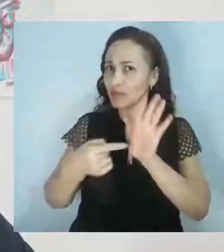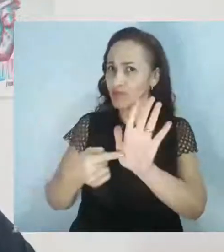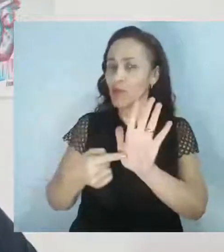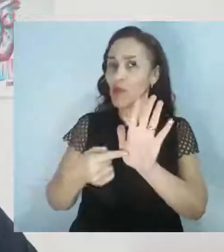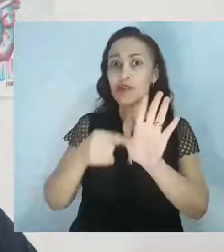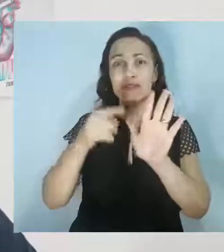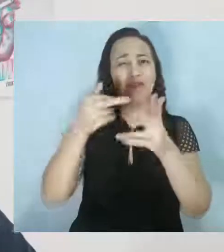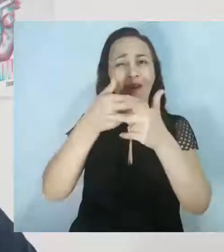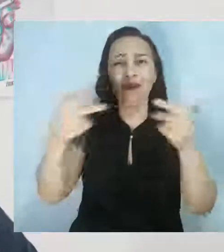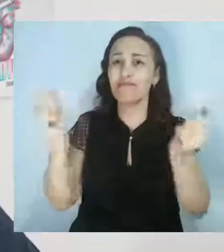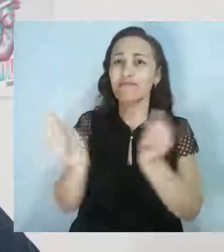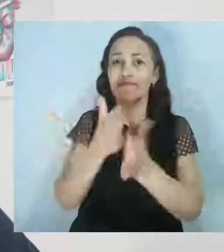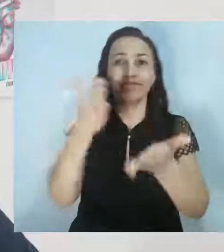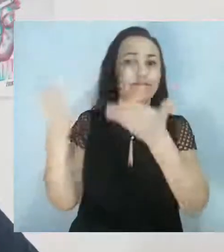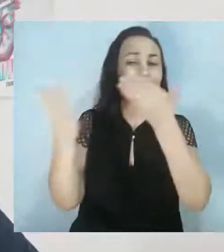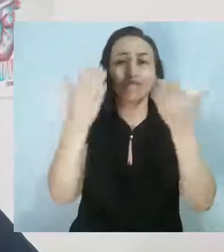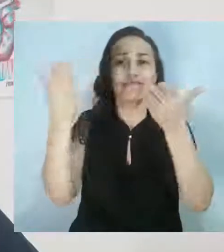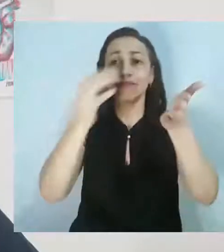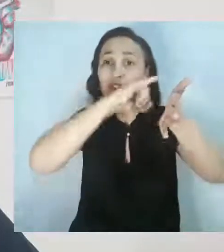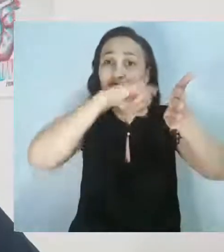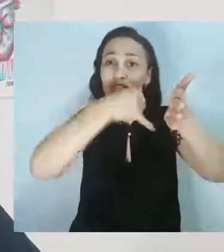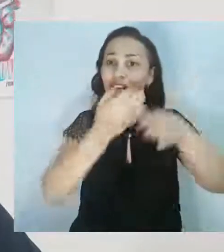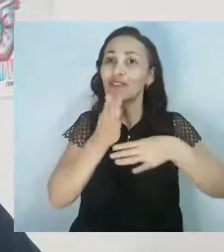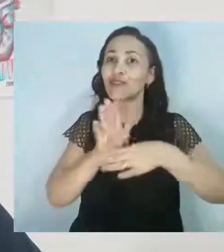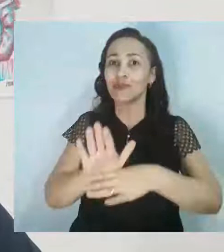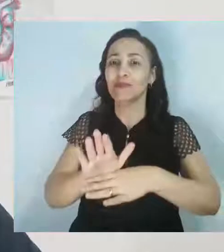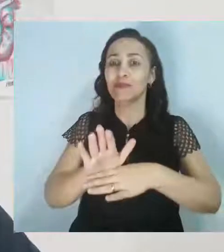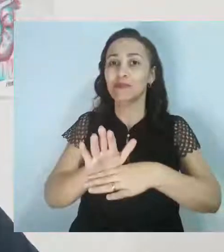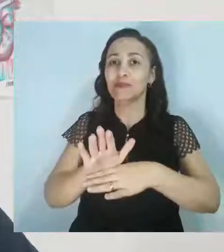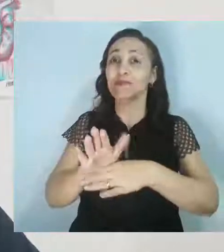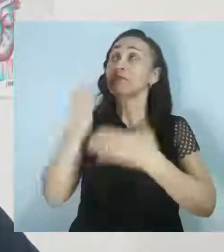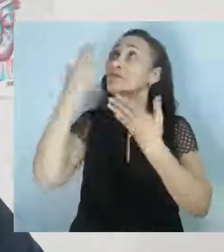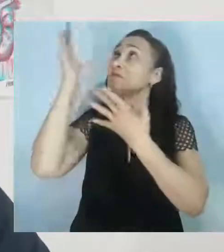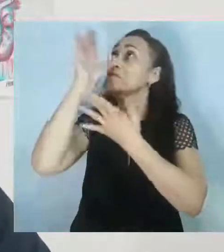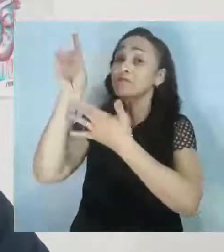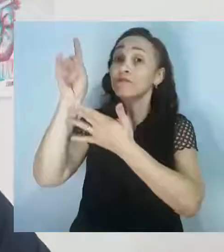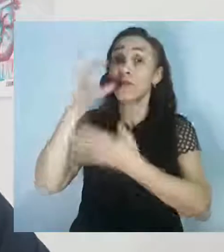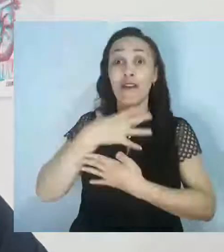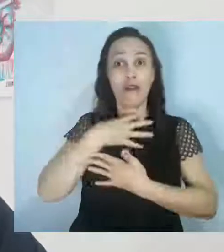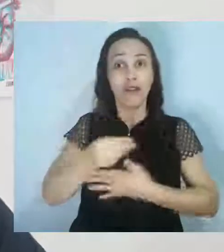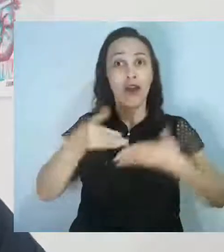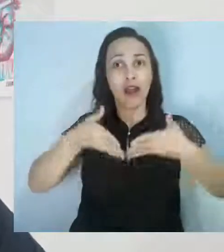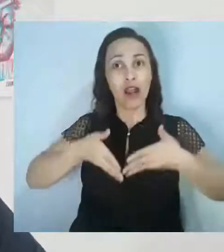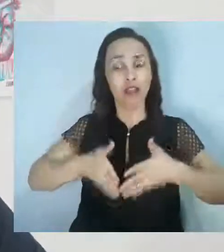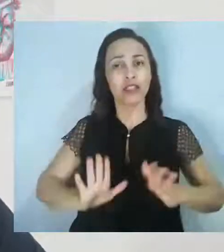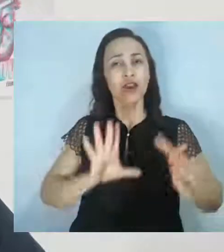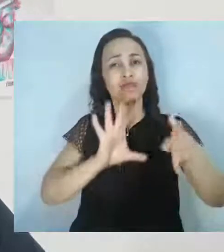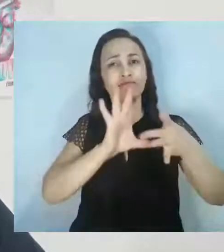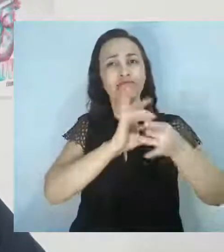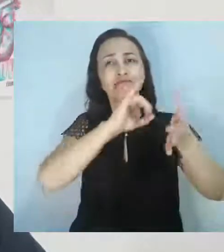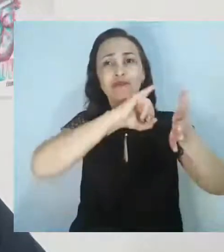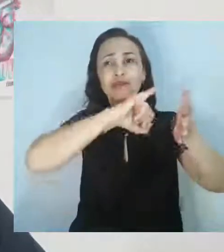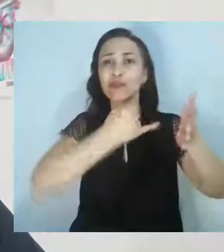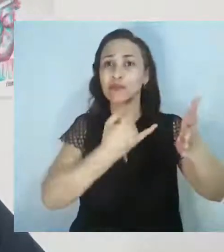sinais maravilhosos da intercessão de São José. E, pela graça de Deus, a minha filha nasceu no trido de São José. Ela